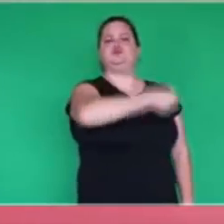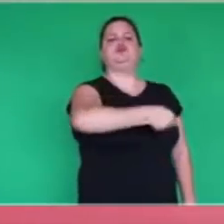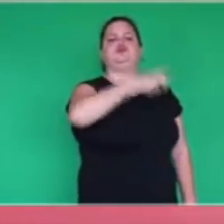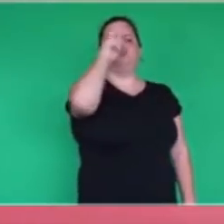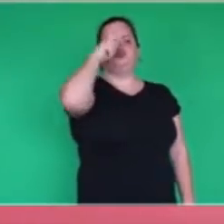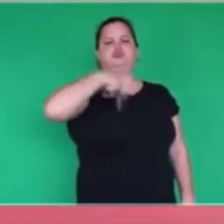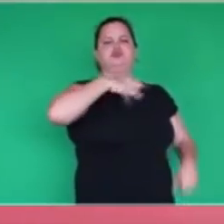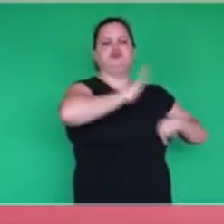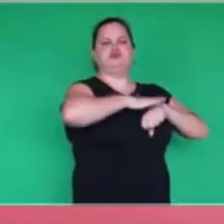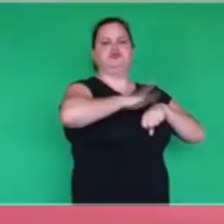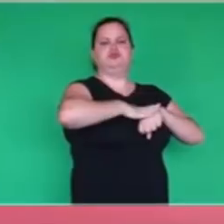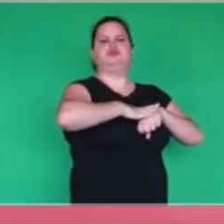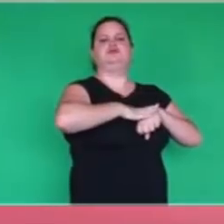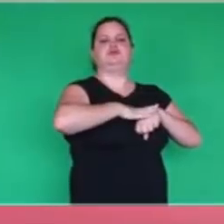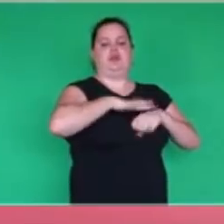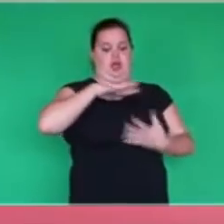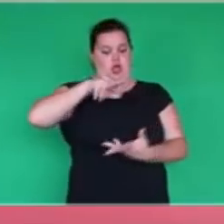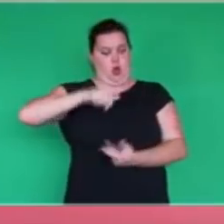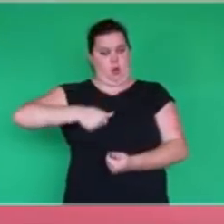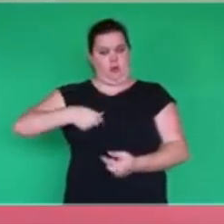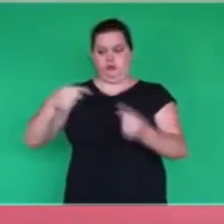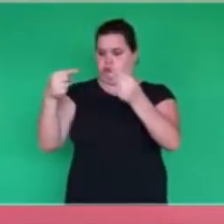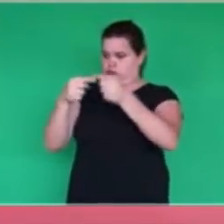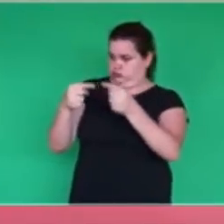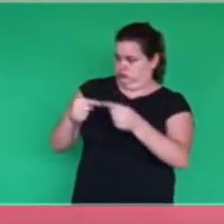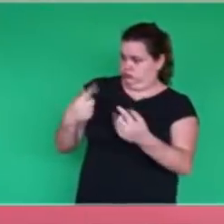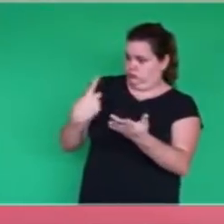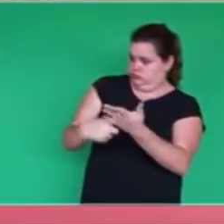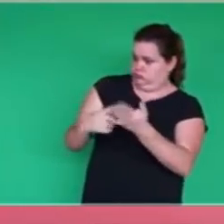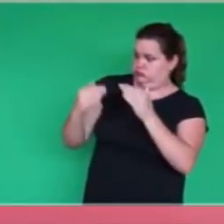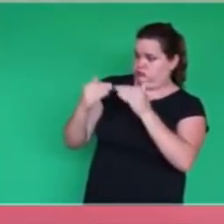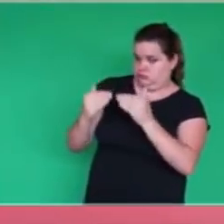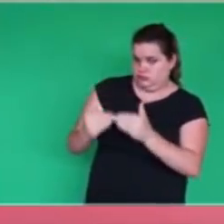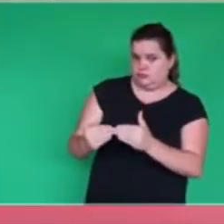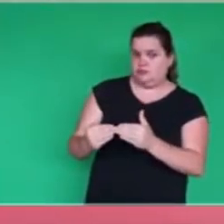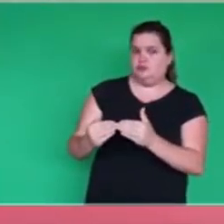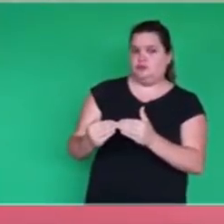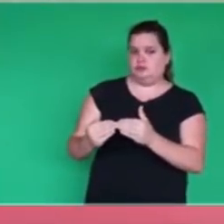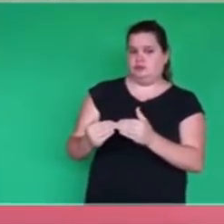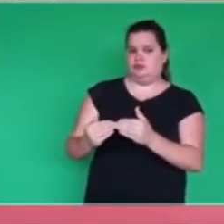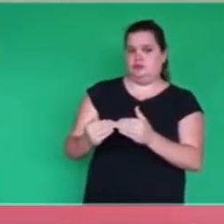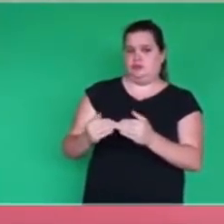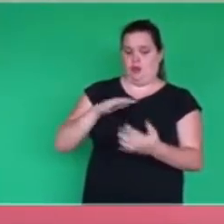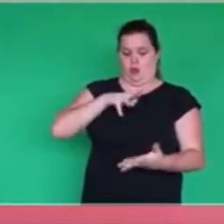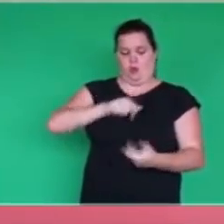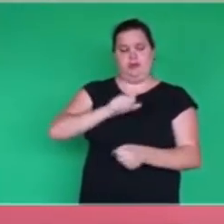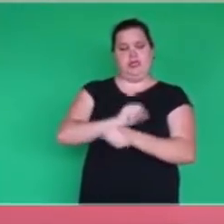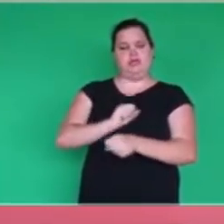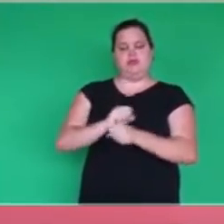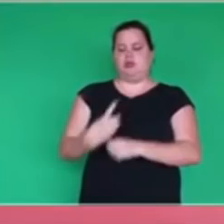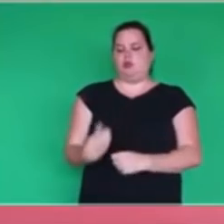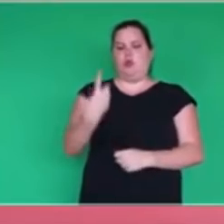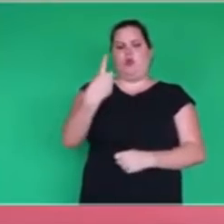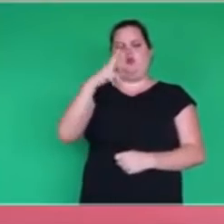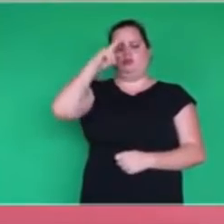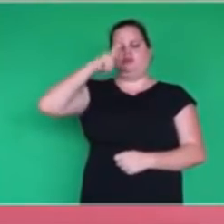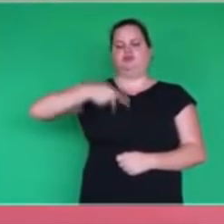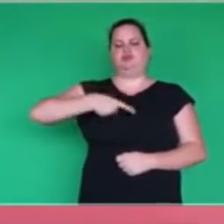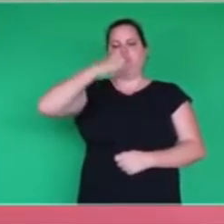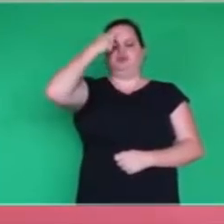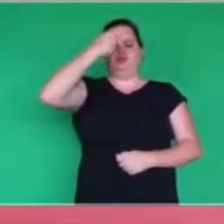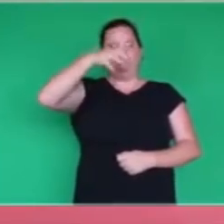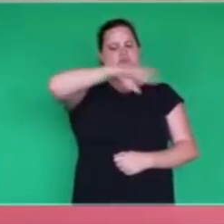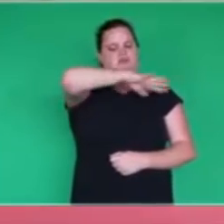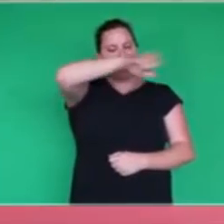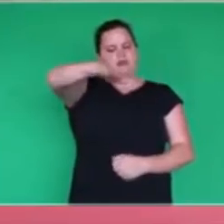estará plenamente de acordo. E o mundo já está esperando um homem que vai governar tudo.